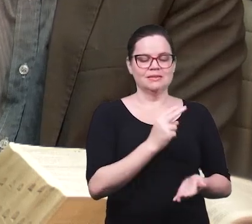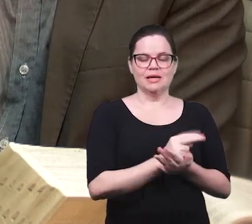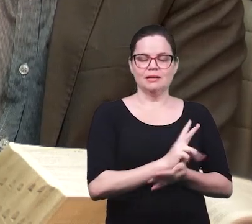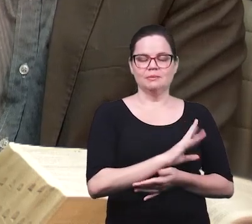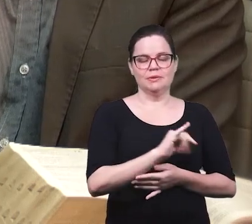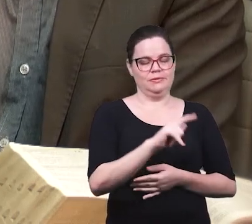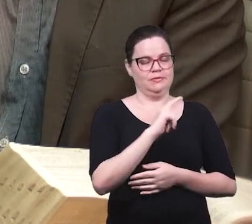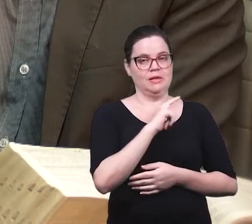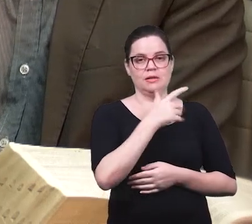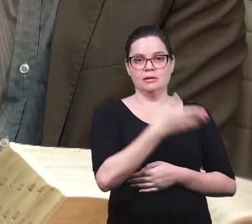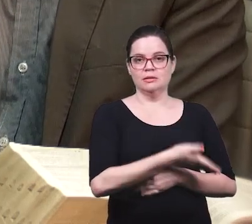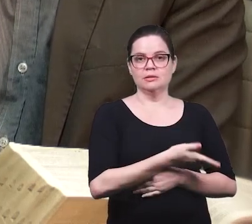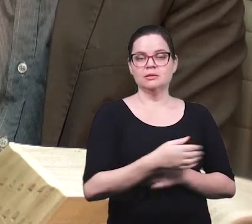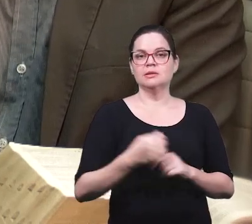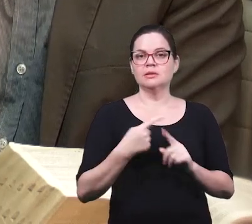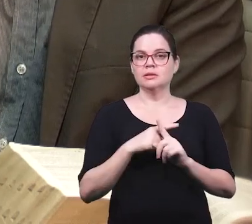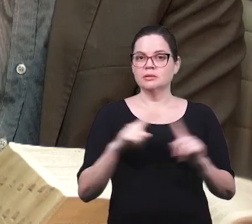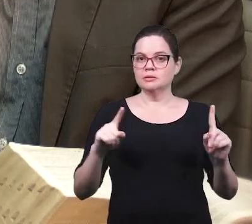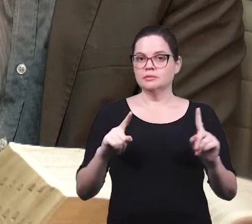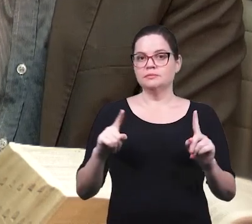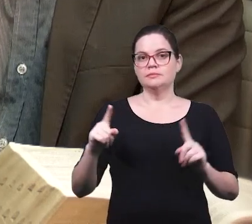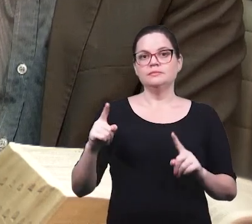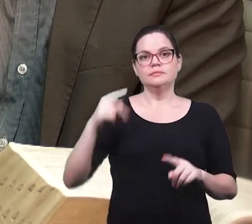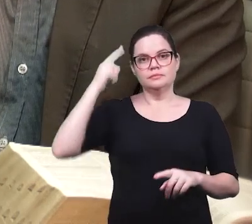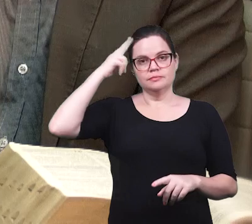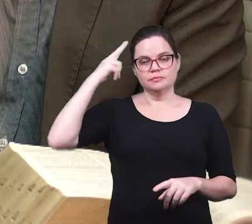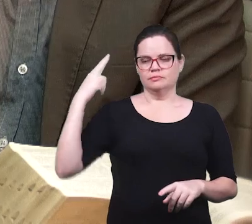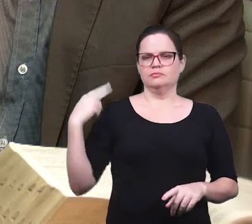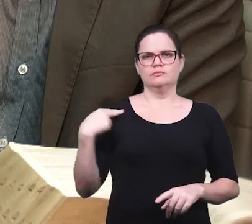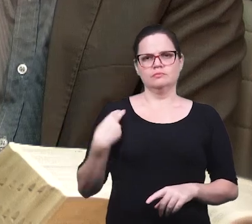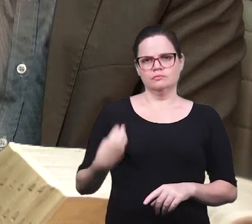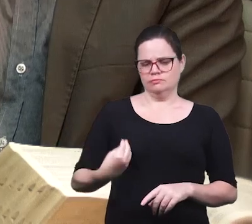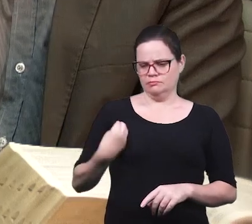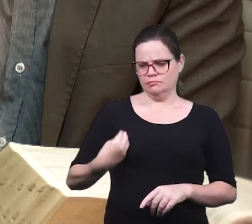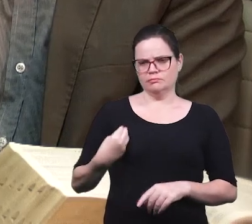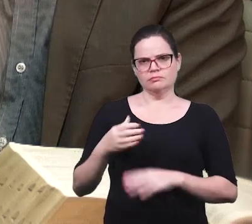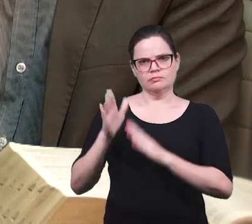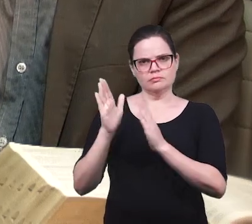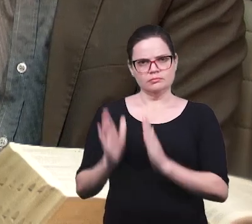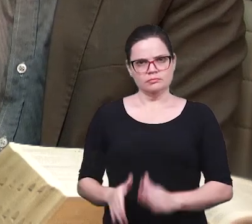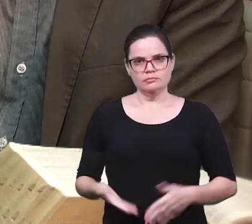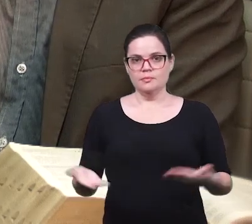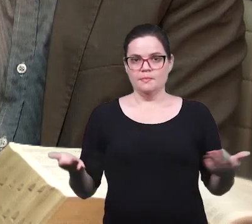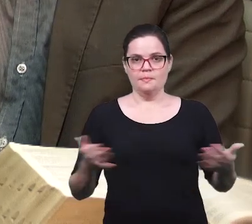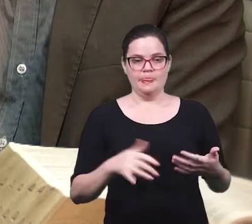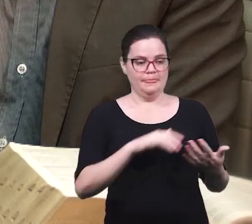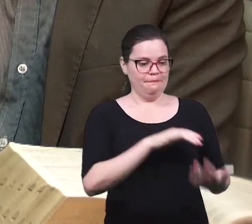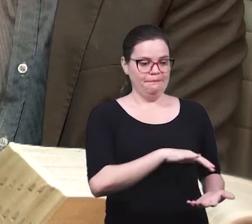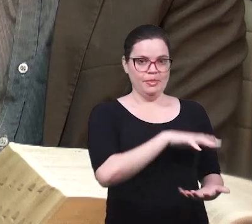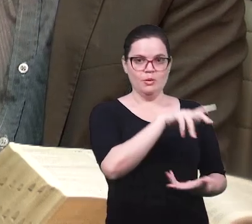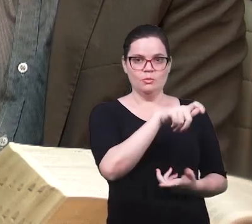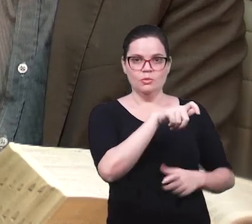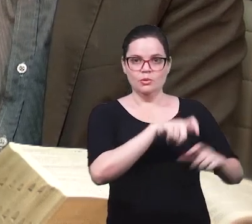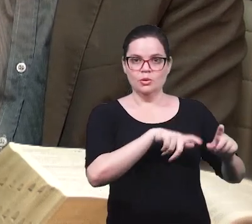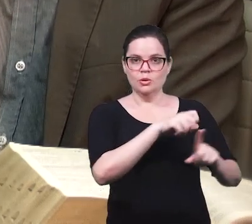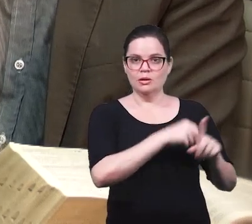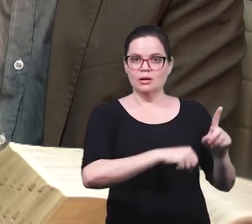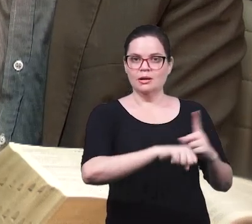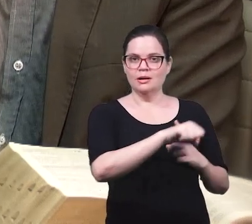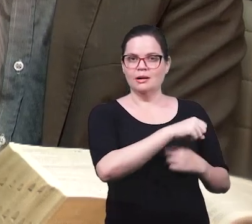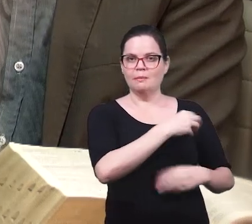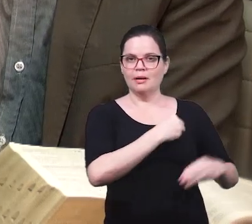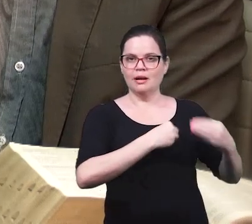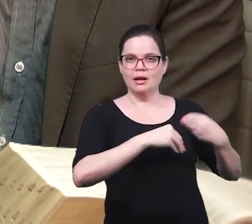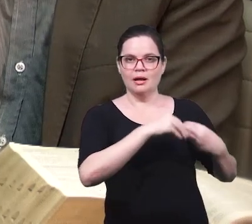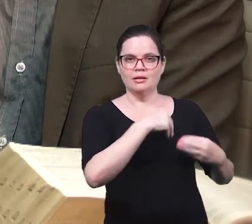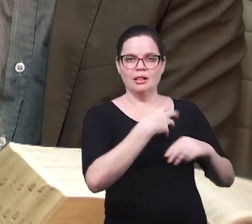vindo de todas as partes, mas José ele permaneceu fiel. O mundo ele oferece muitos prazeres,